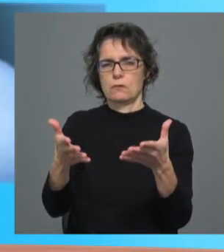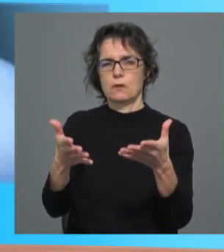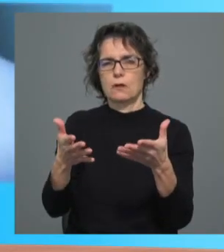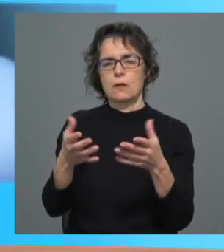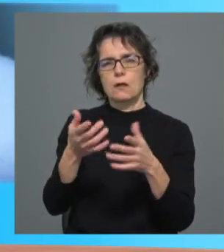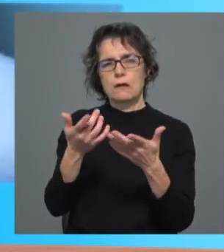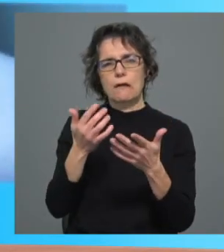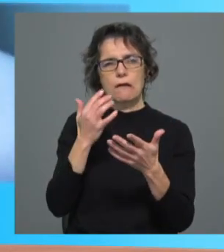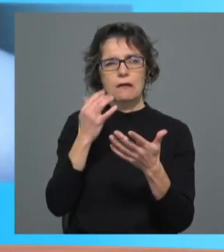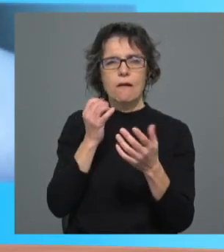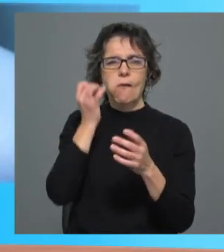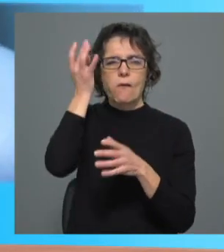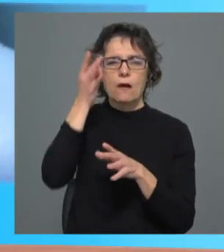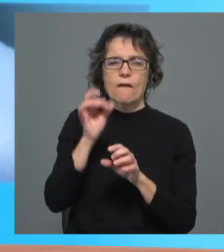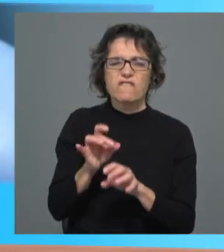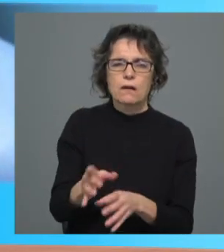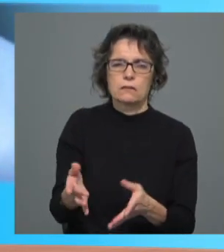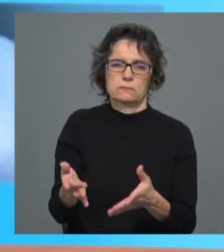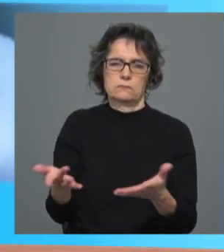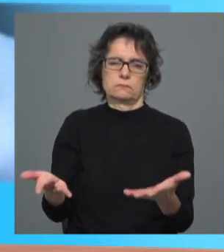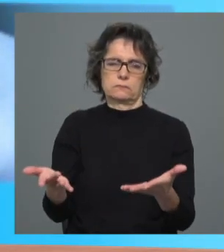tanta corrupção.